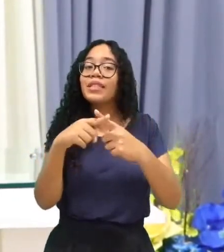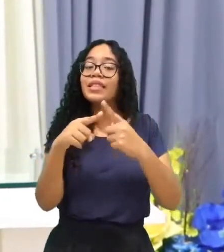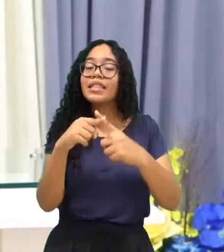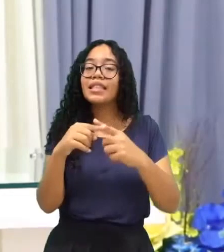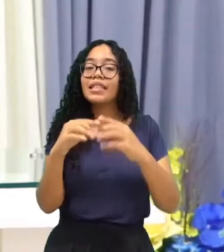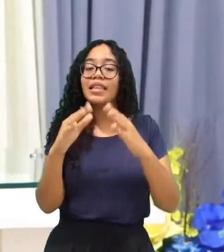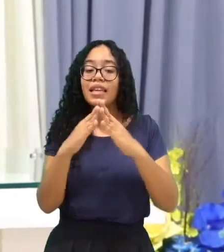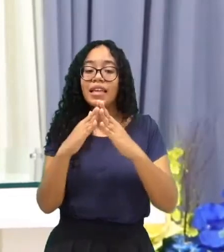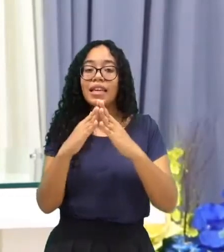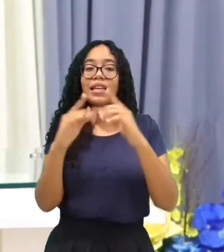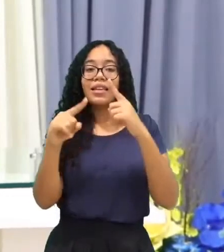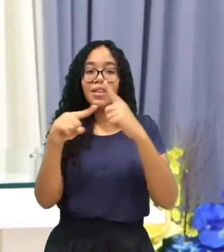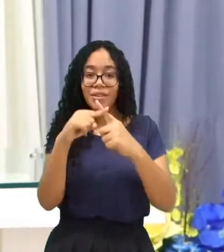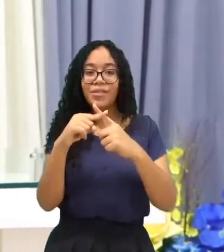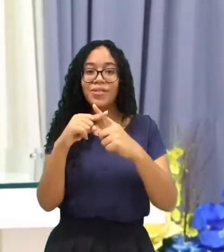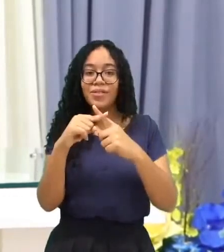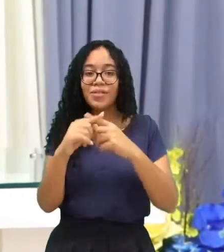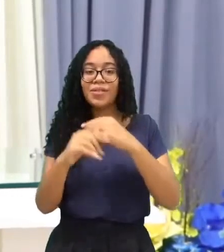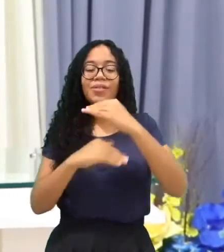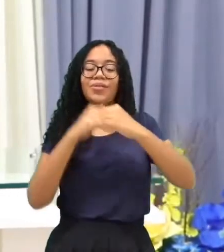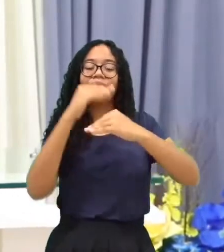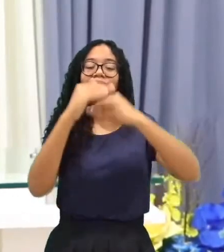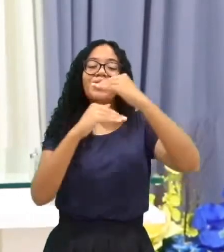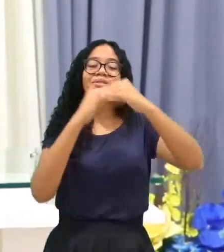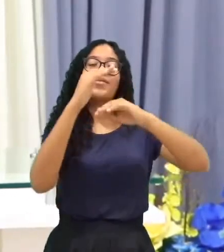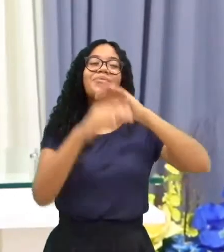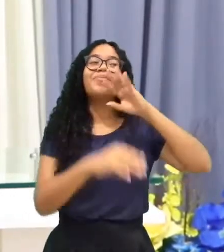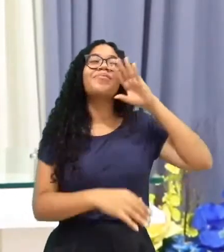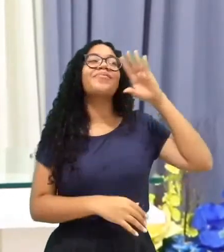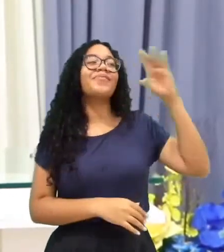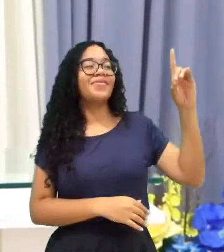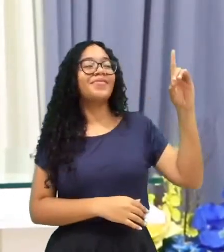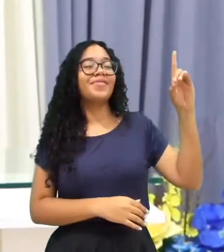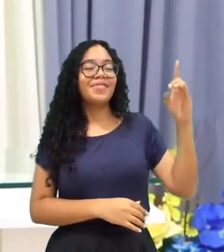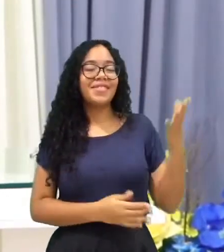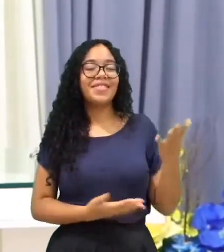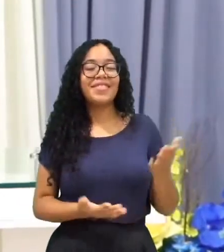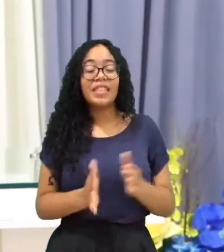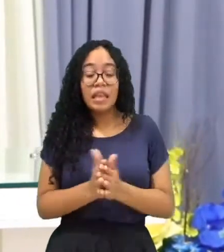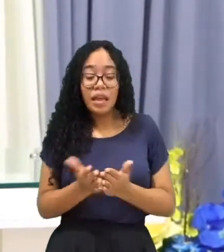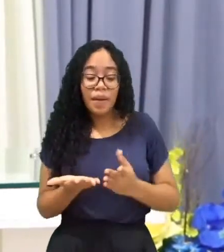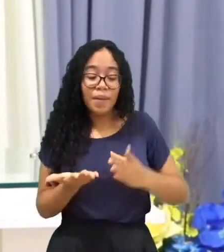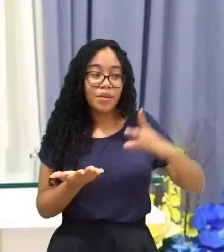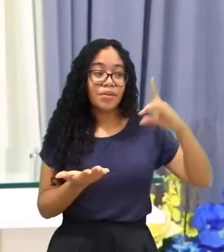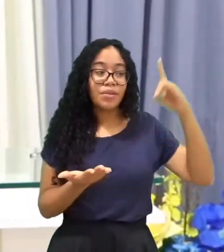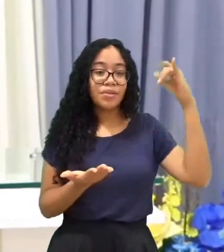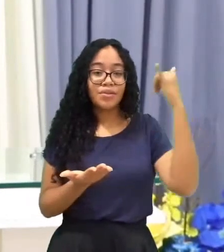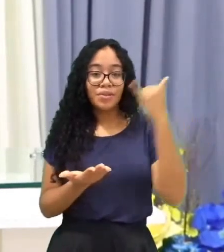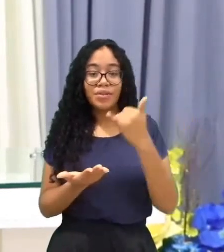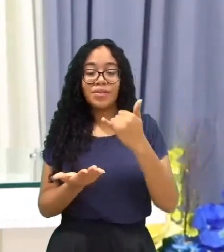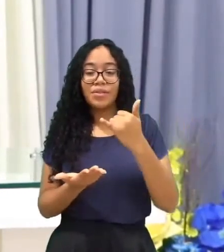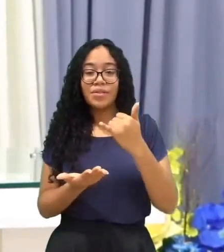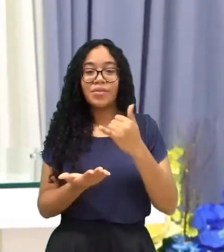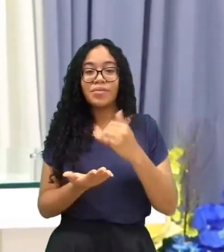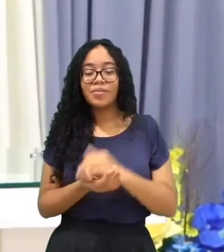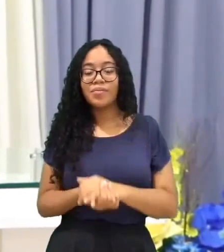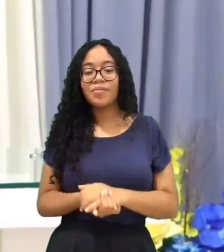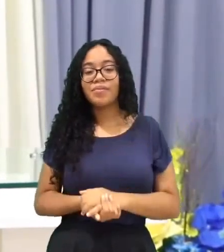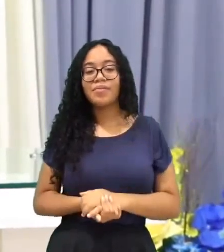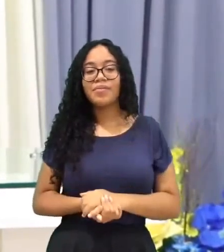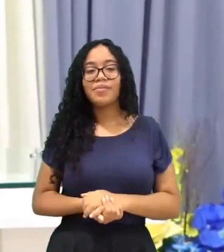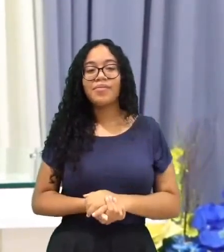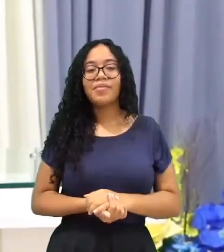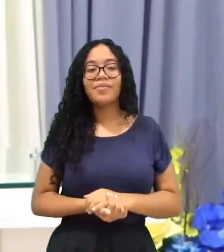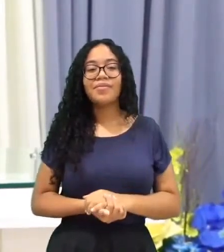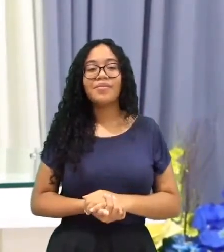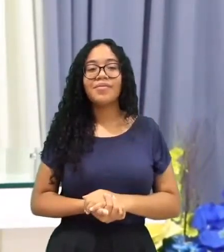sobre a rocha. Louvado seja o nome do Senhor. E a Bíblia diz que quem ela cair sobre, se tornará em